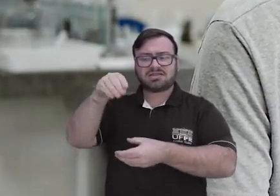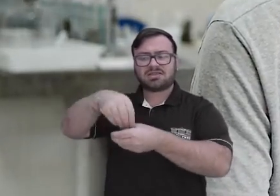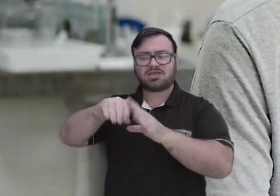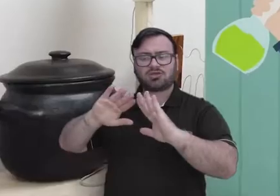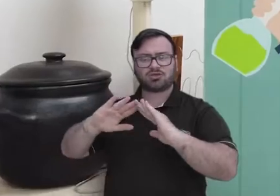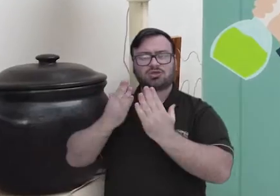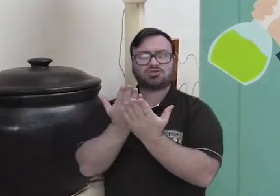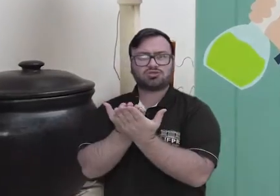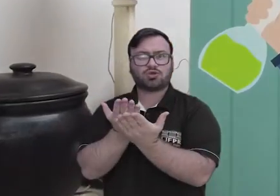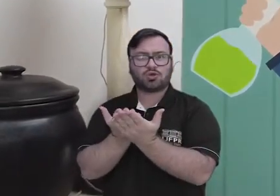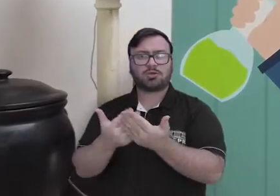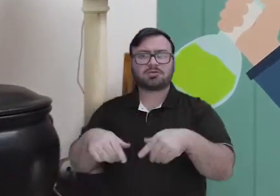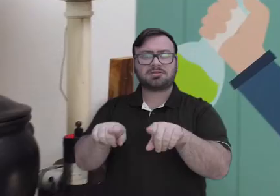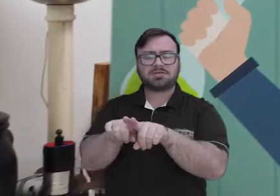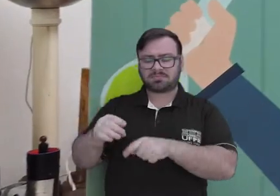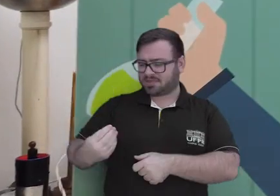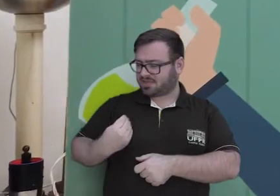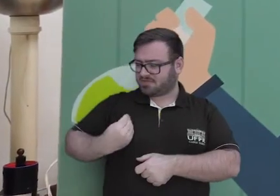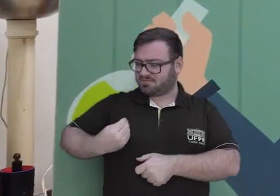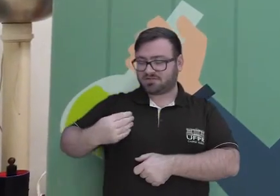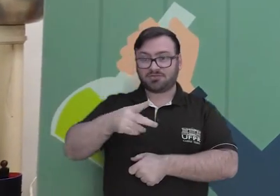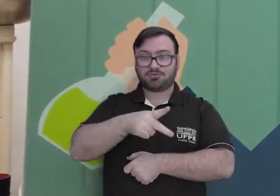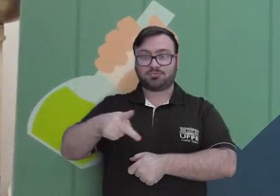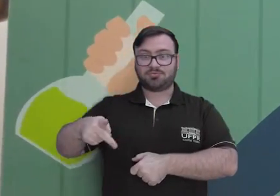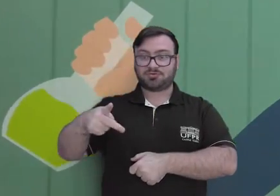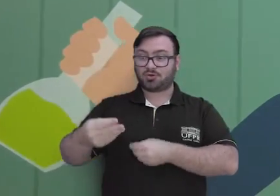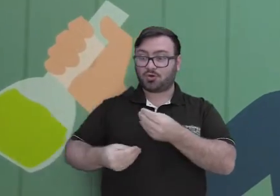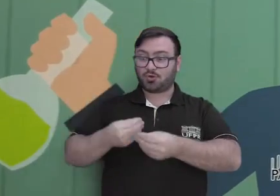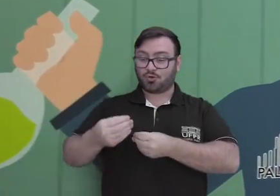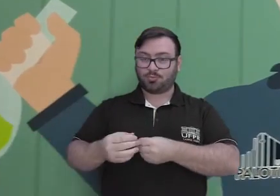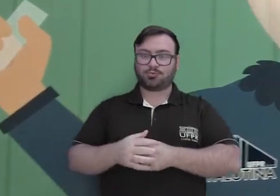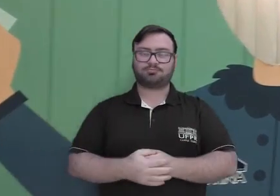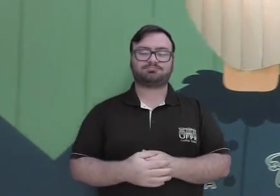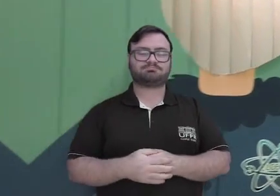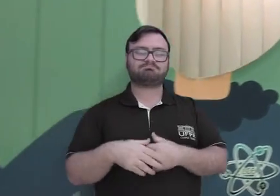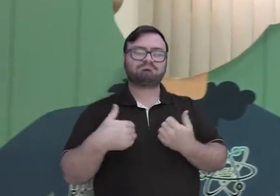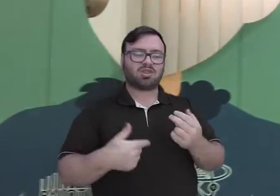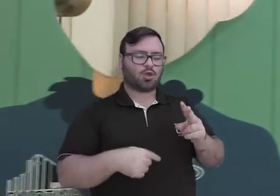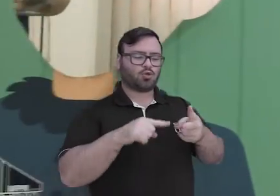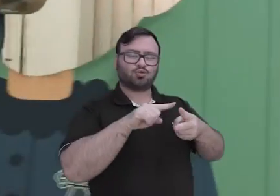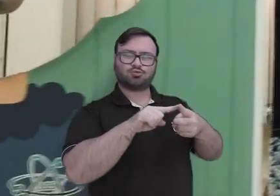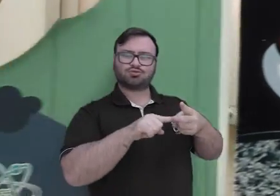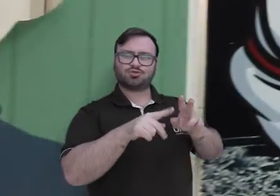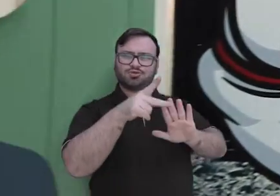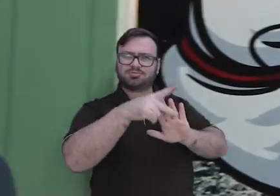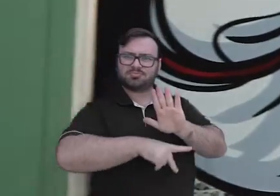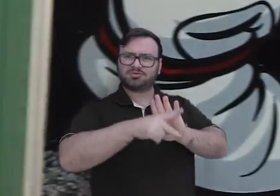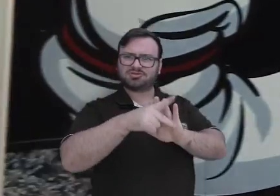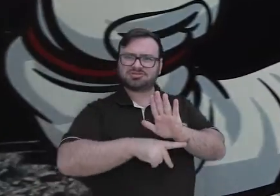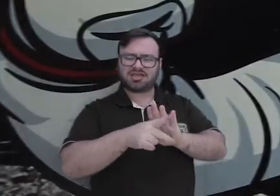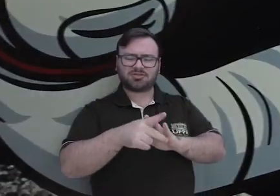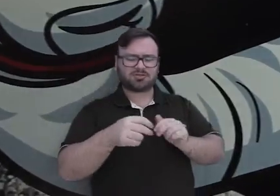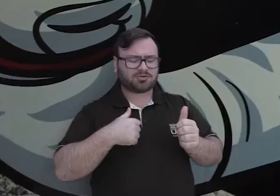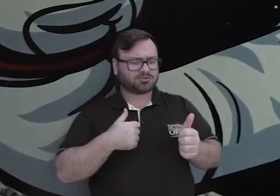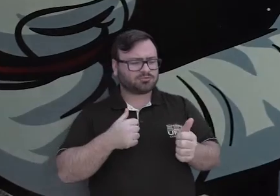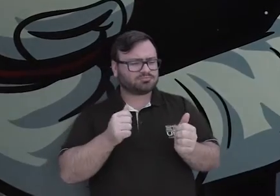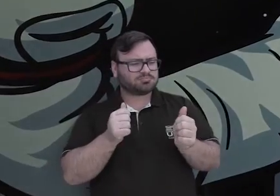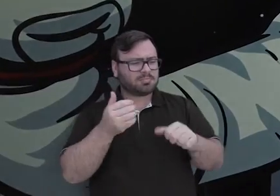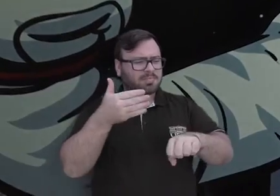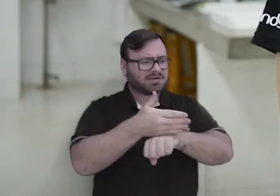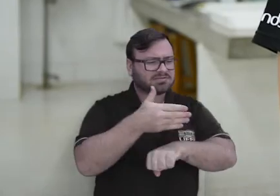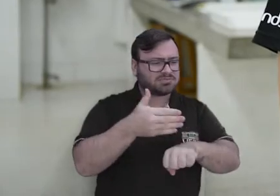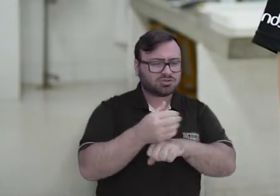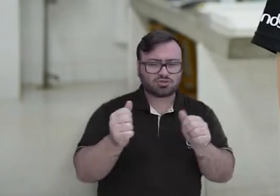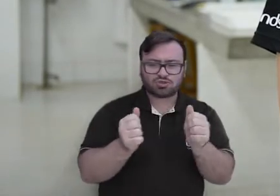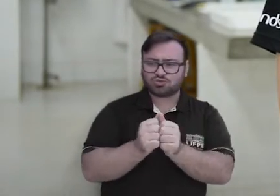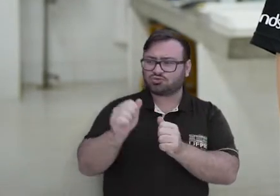e à vida de um professor, né, pós-formado. Esses projetos me fizeram uma proximidade com a